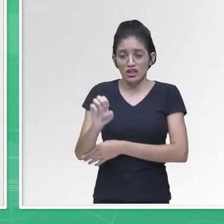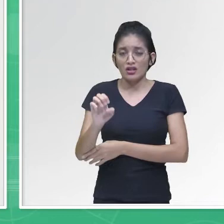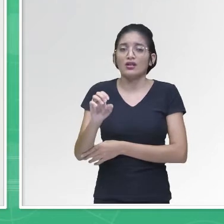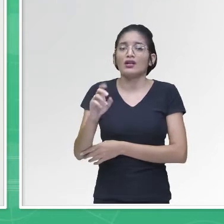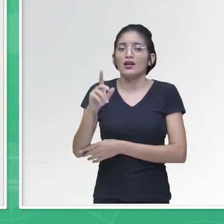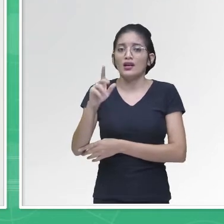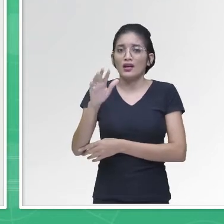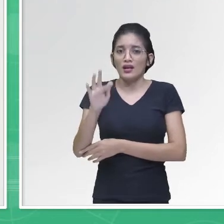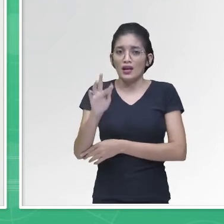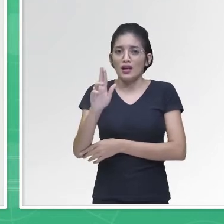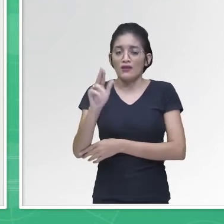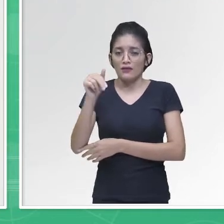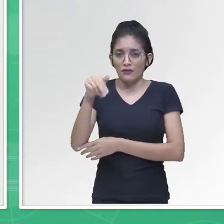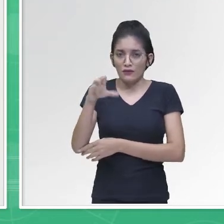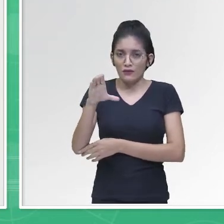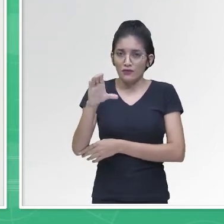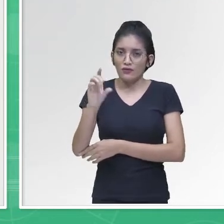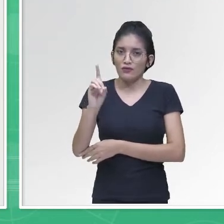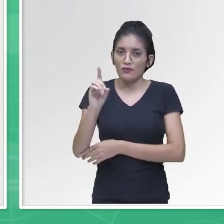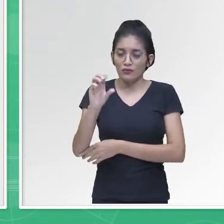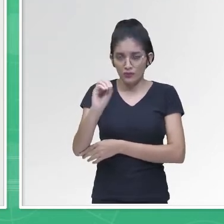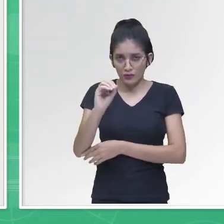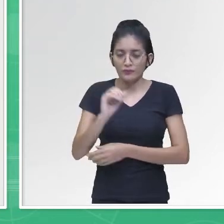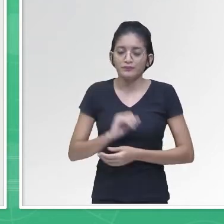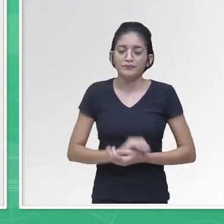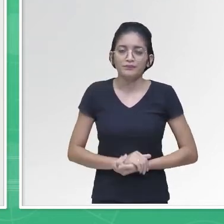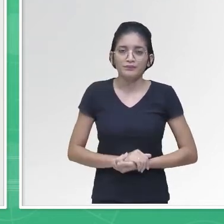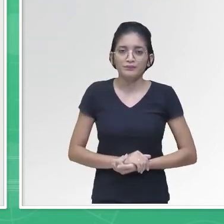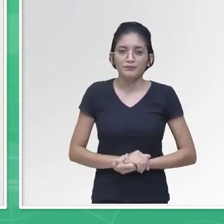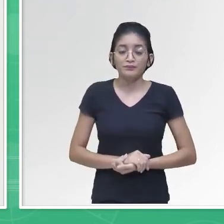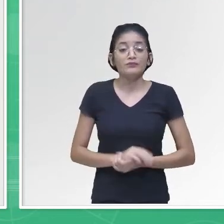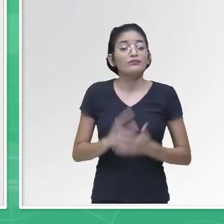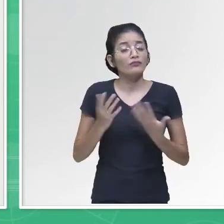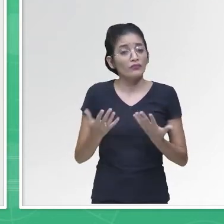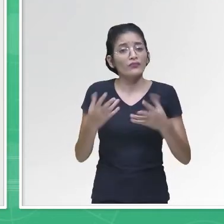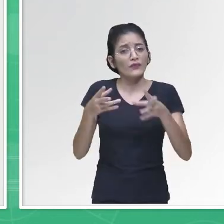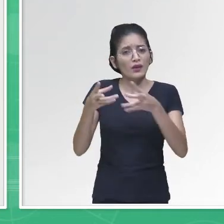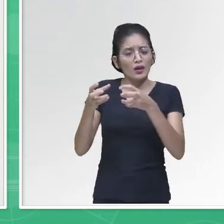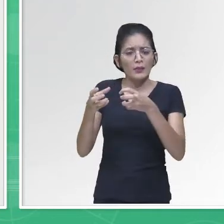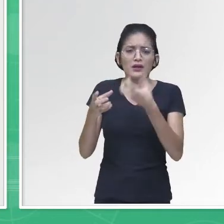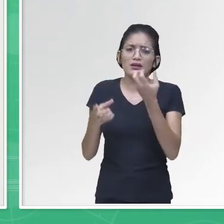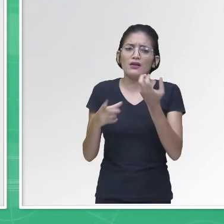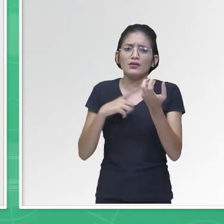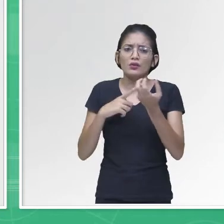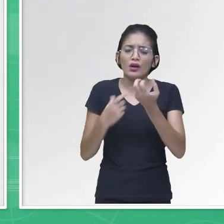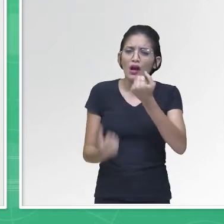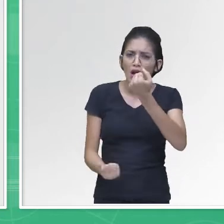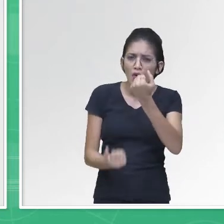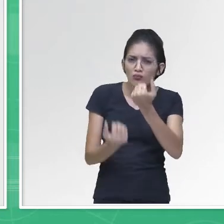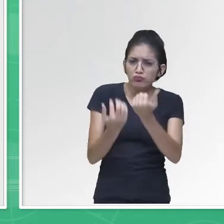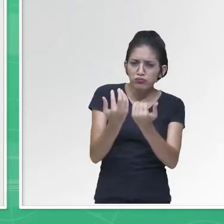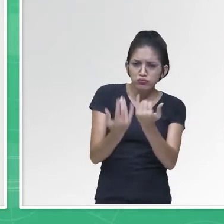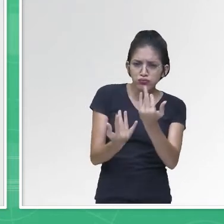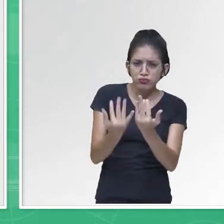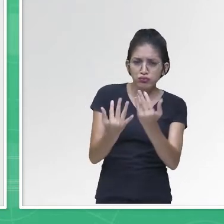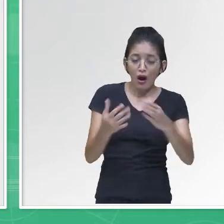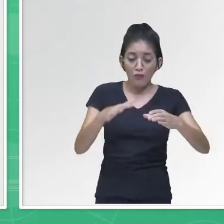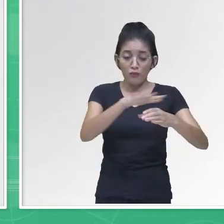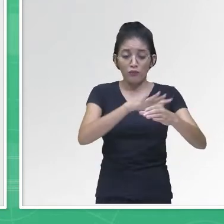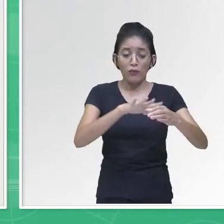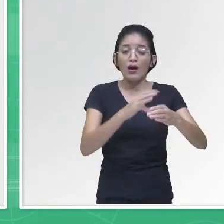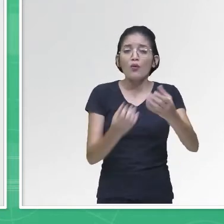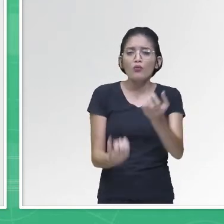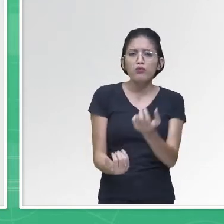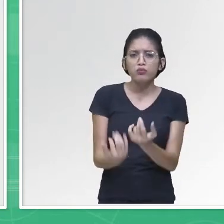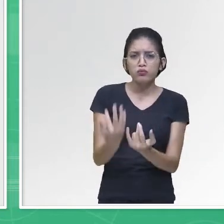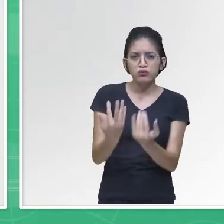com corpo de fundo. Aí observe que vai ter um aquecimento, esse sistema vai ser aquecido,